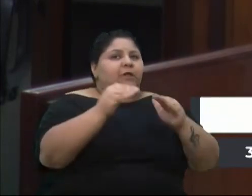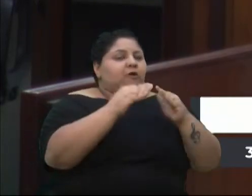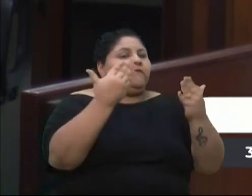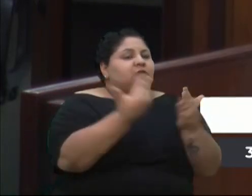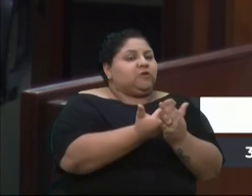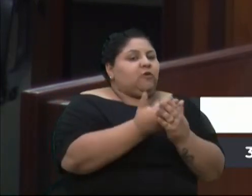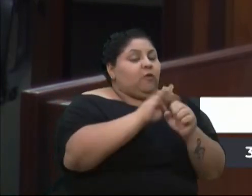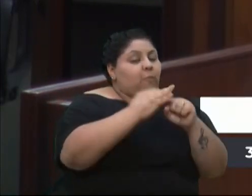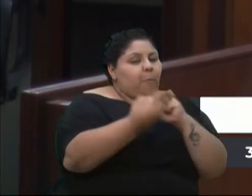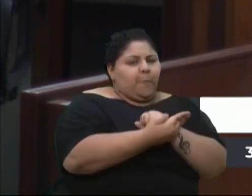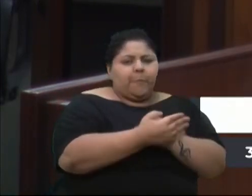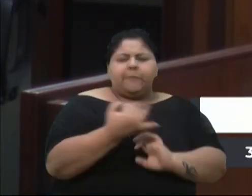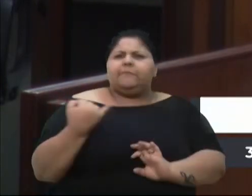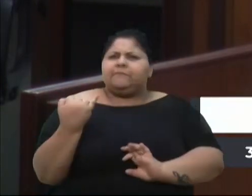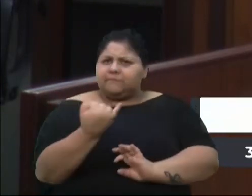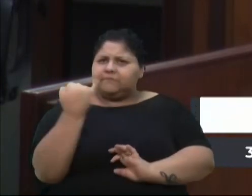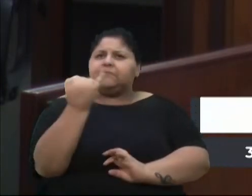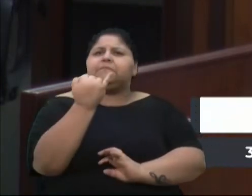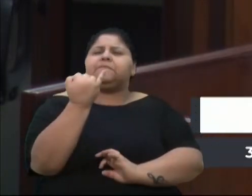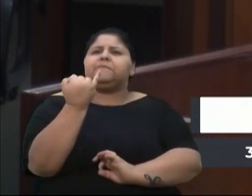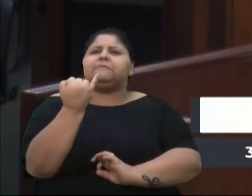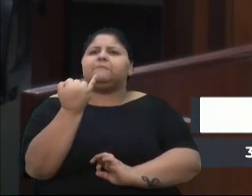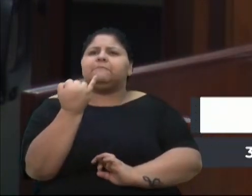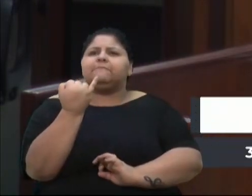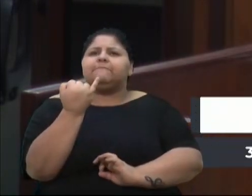importante, ali no bairro